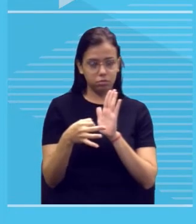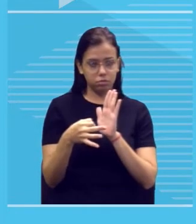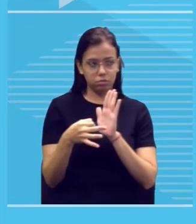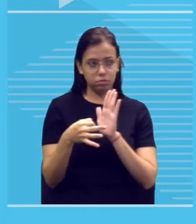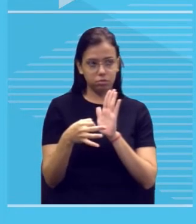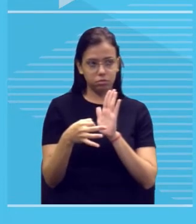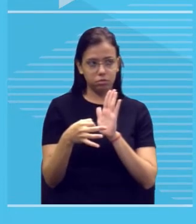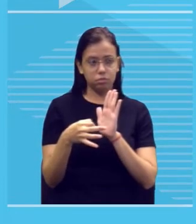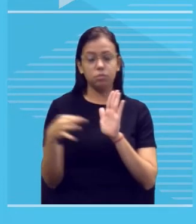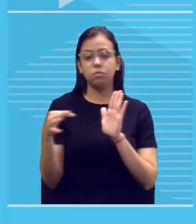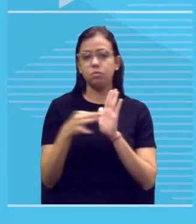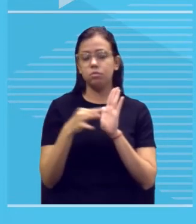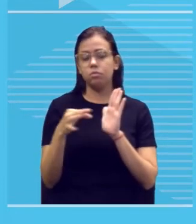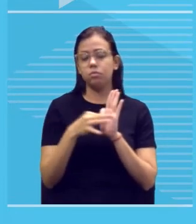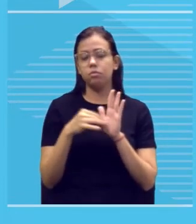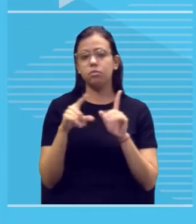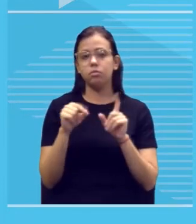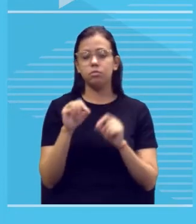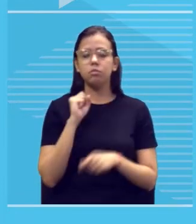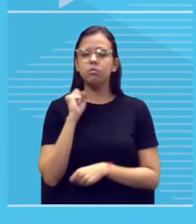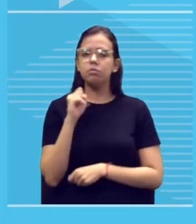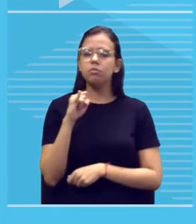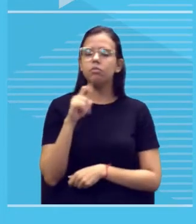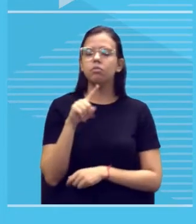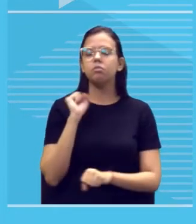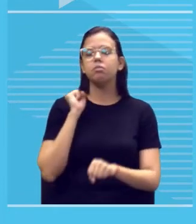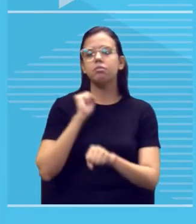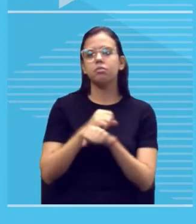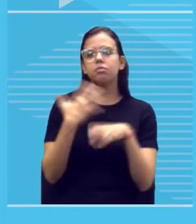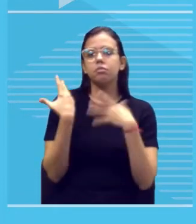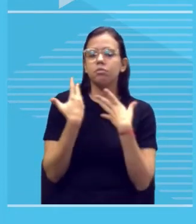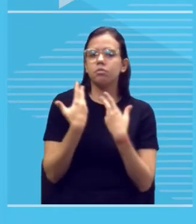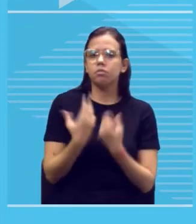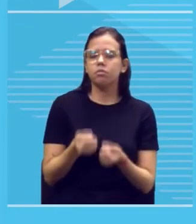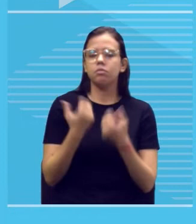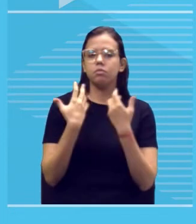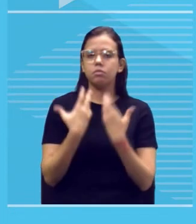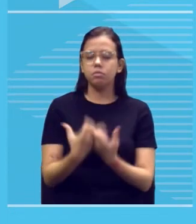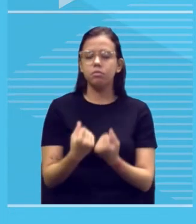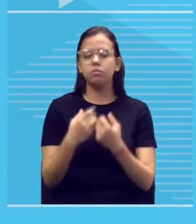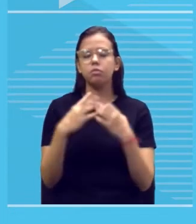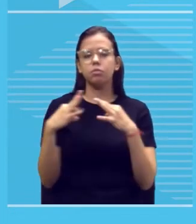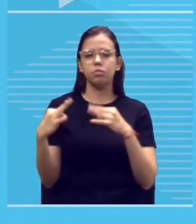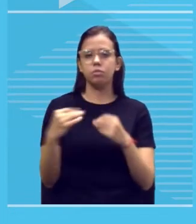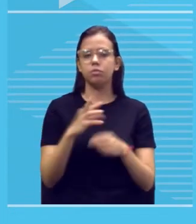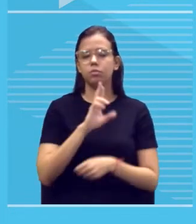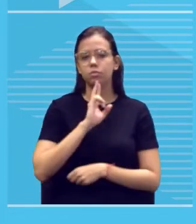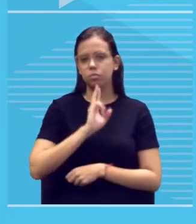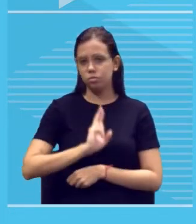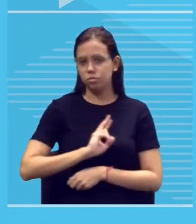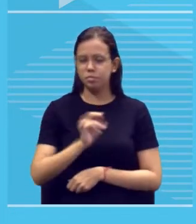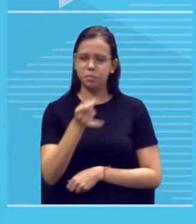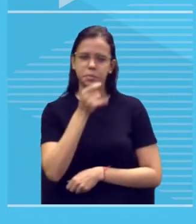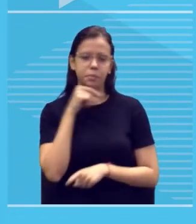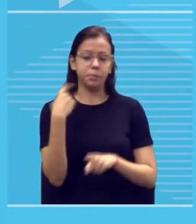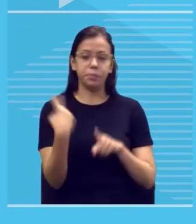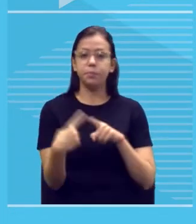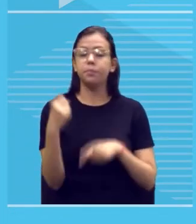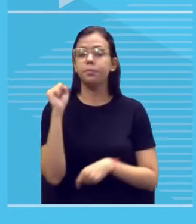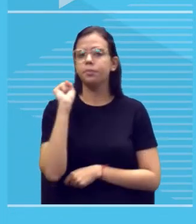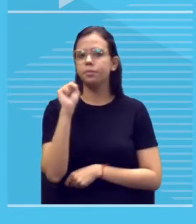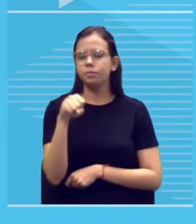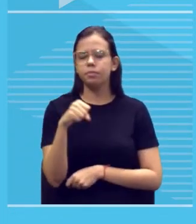senso crítico é quando você para de aceitar aquela resposta porque sim